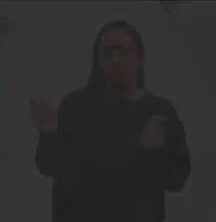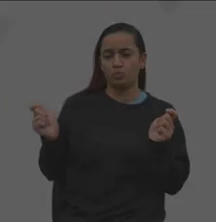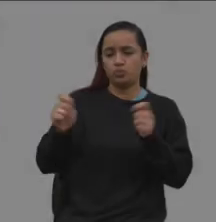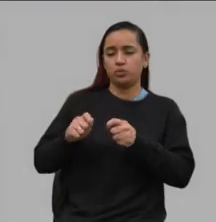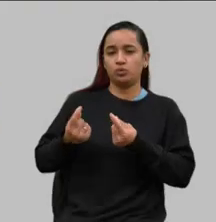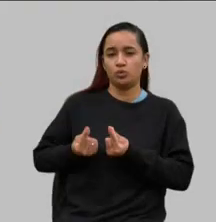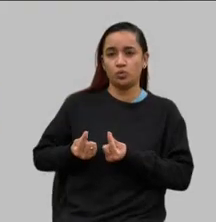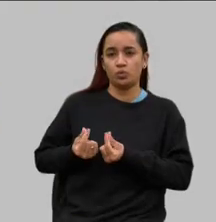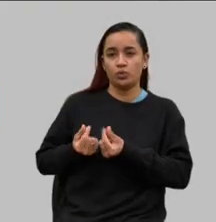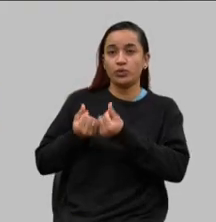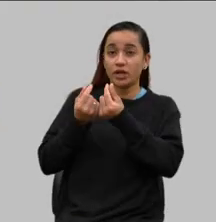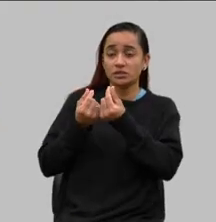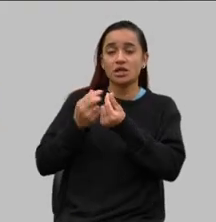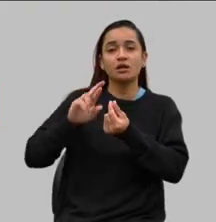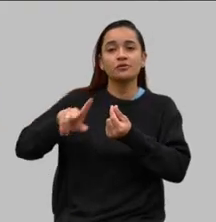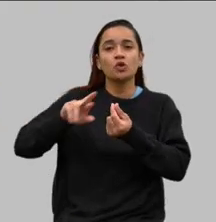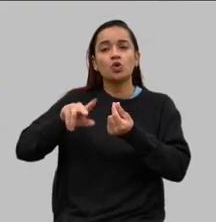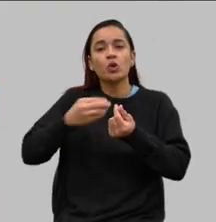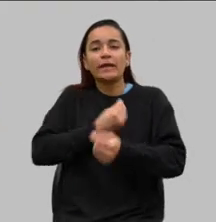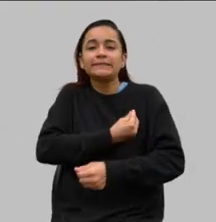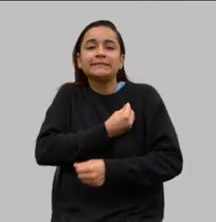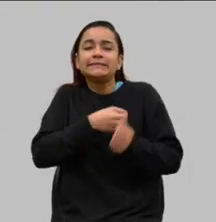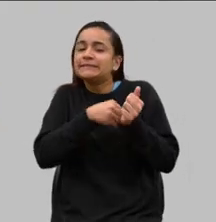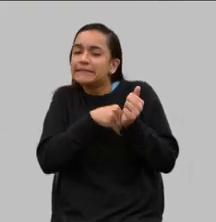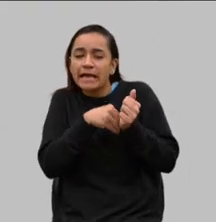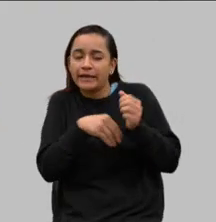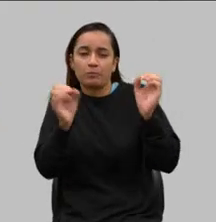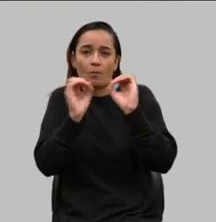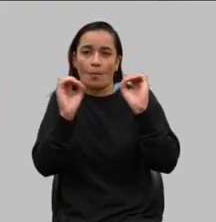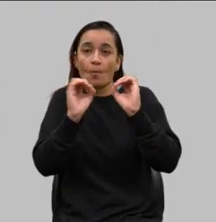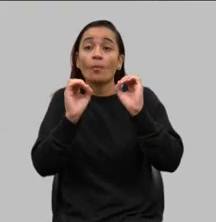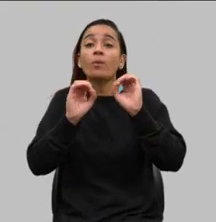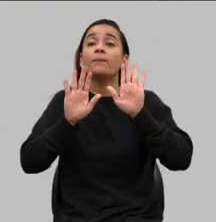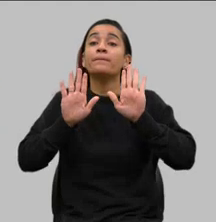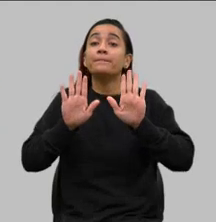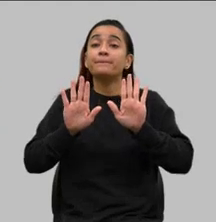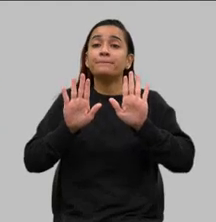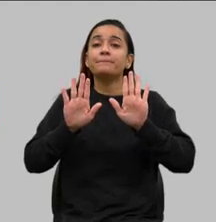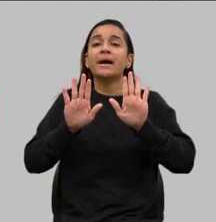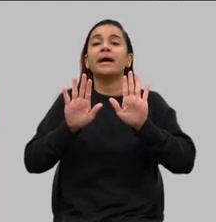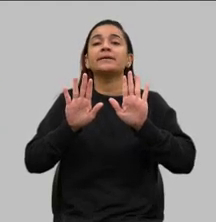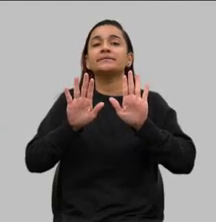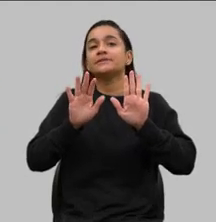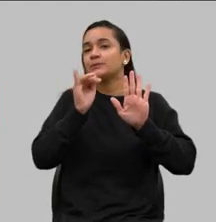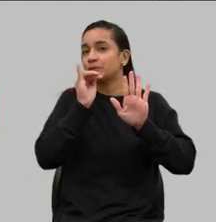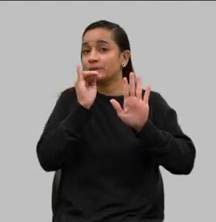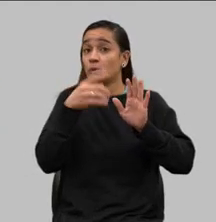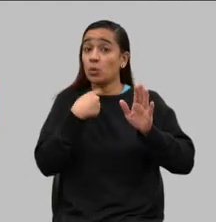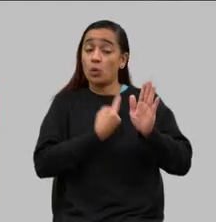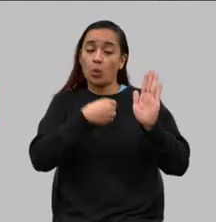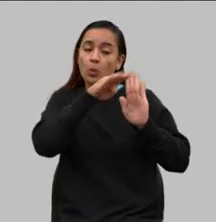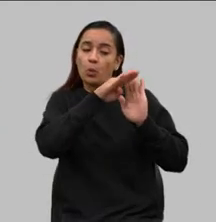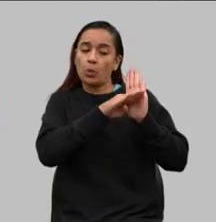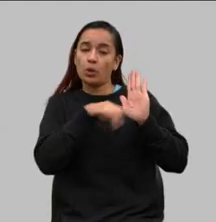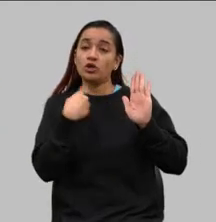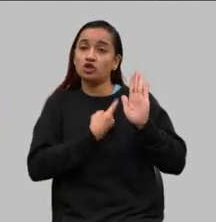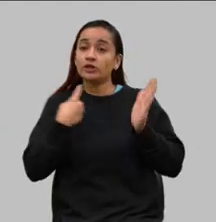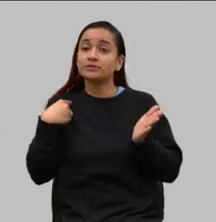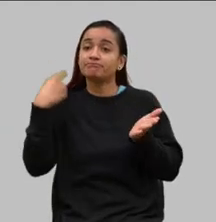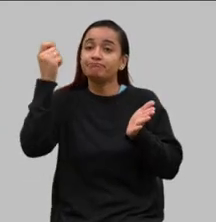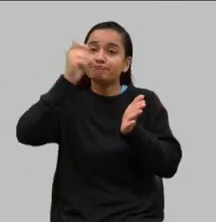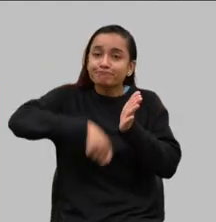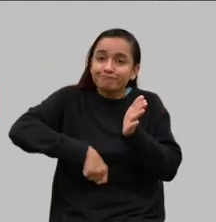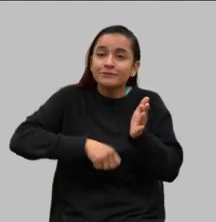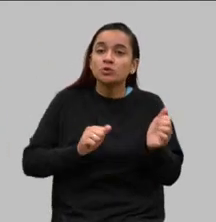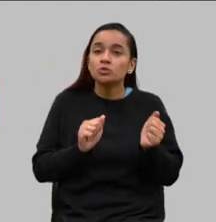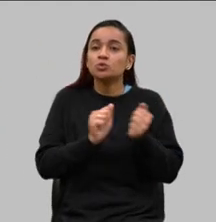segredo para ninguém crítica Mas a partir de termos de ajustamento e conduta que nós assinamos com o Ministério Público especialmente os